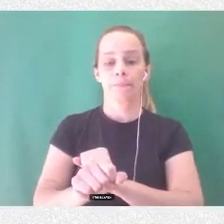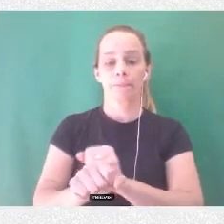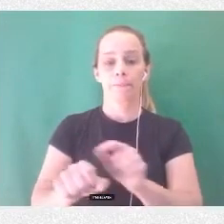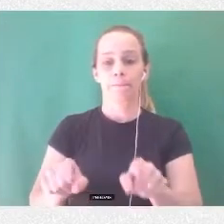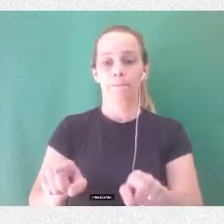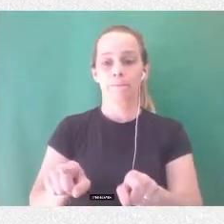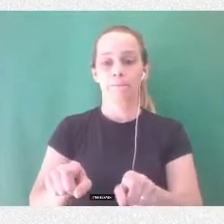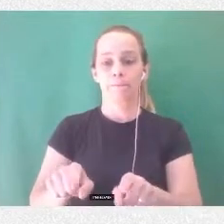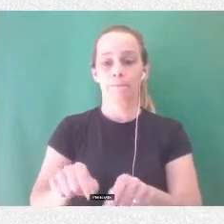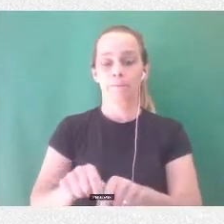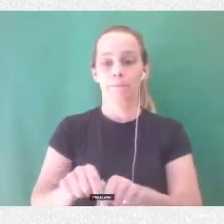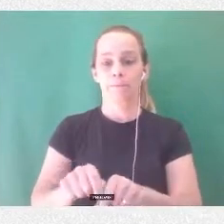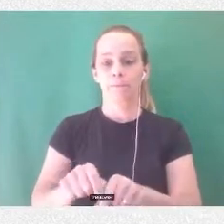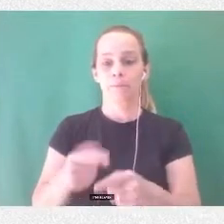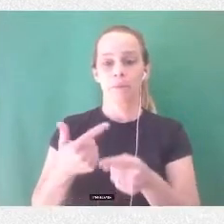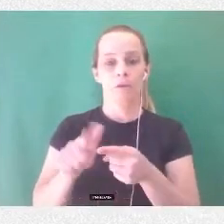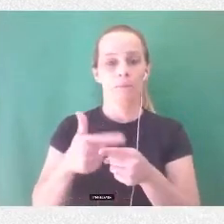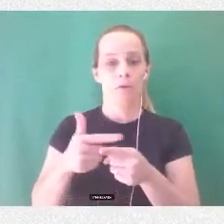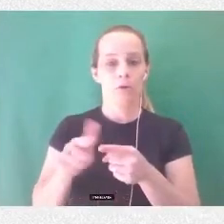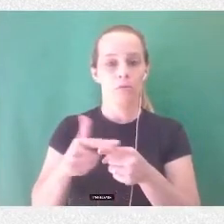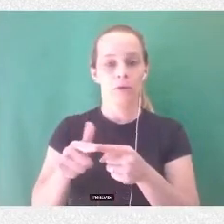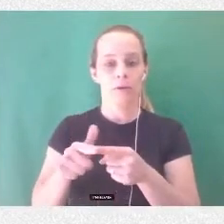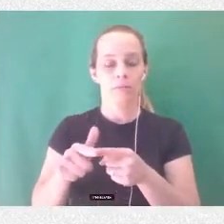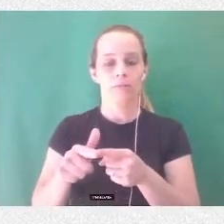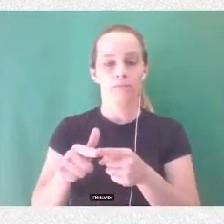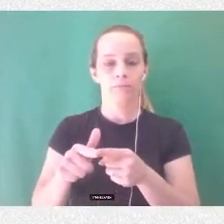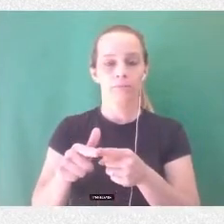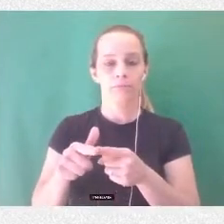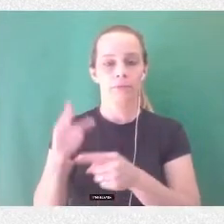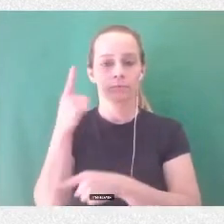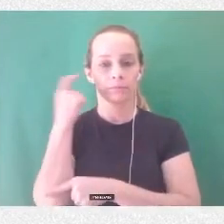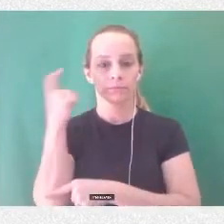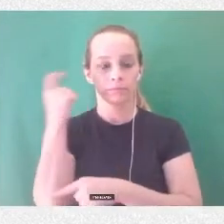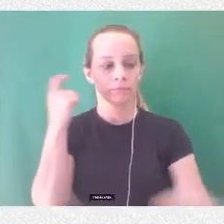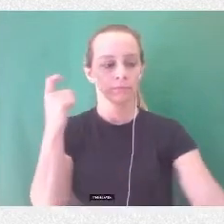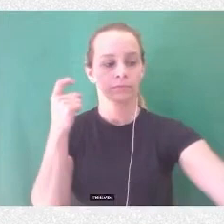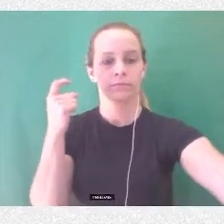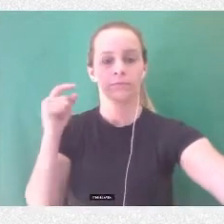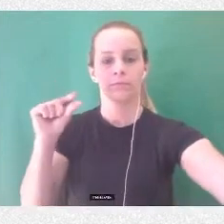Estamos com um problema aqui na transmissão do áudio, só um instantinho.